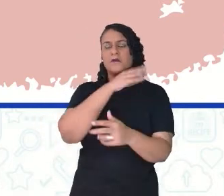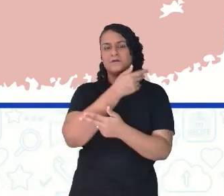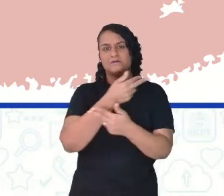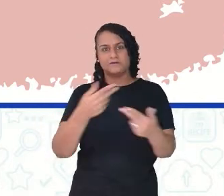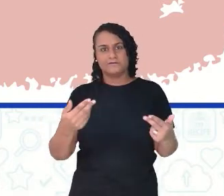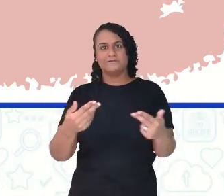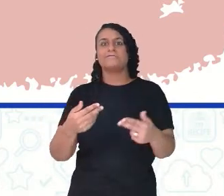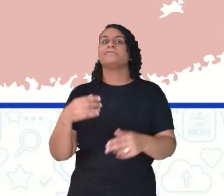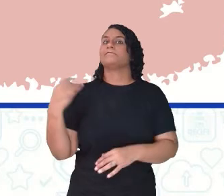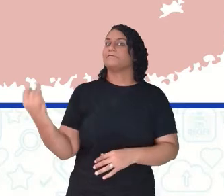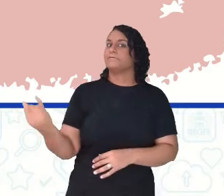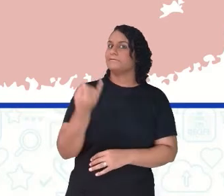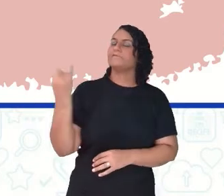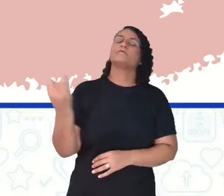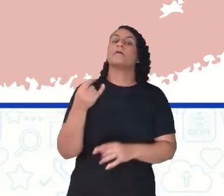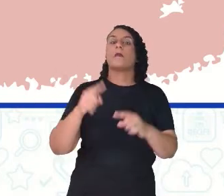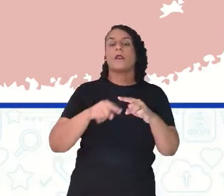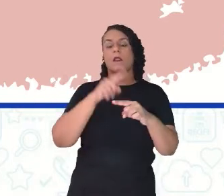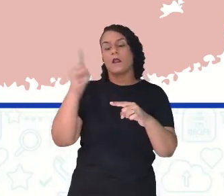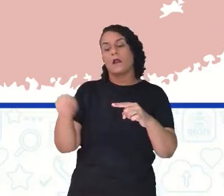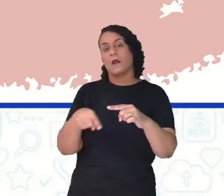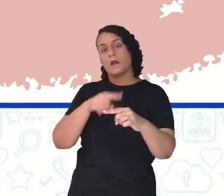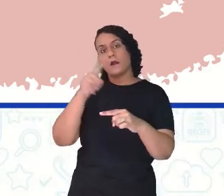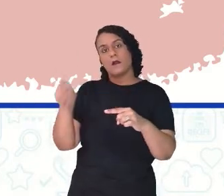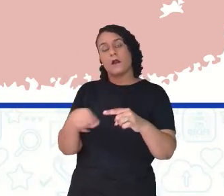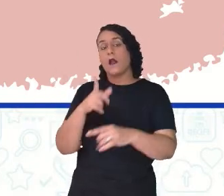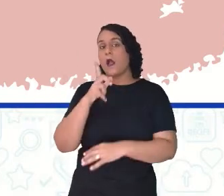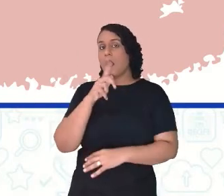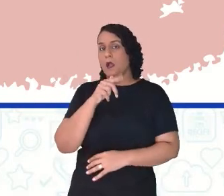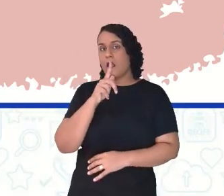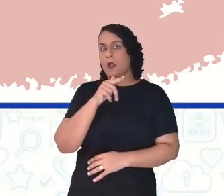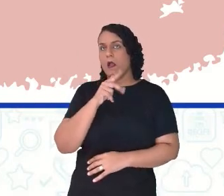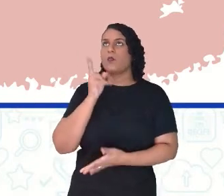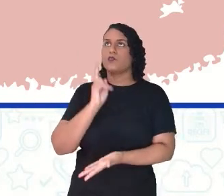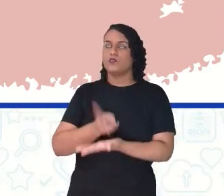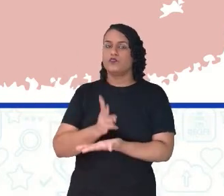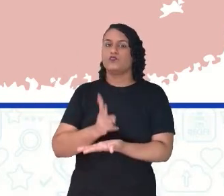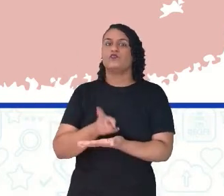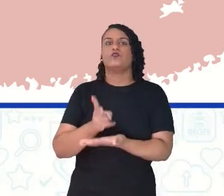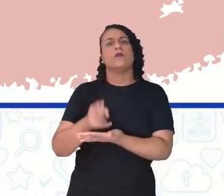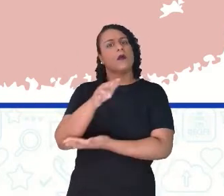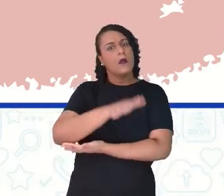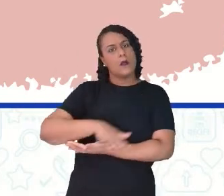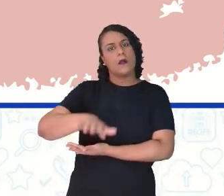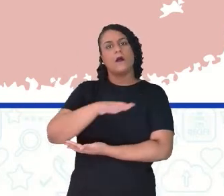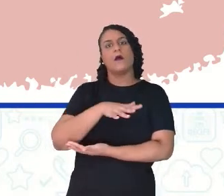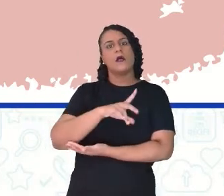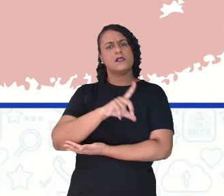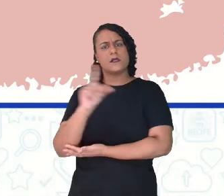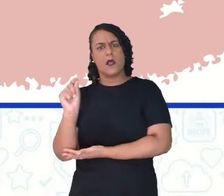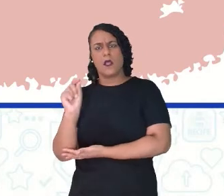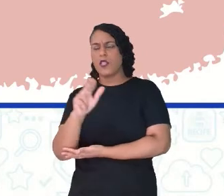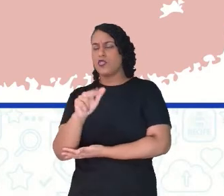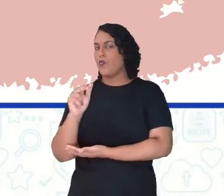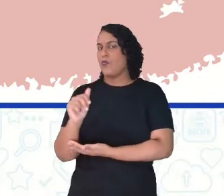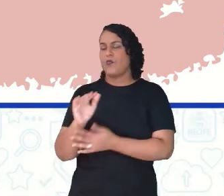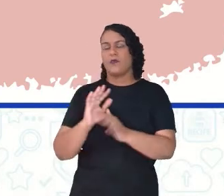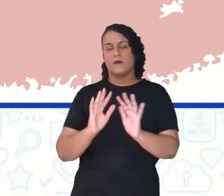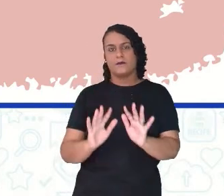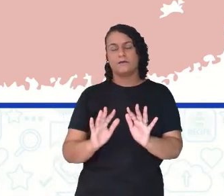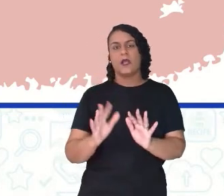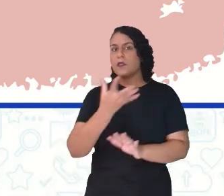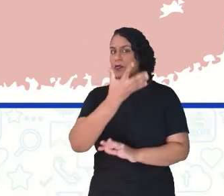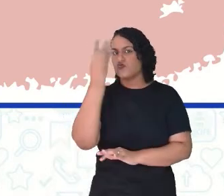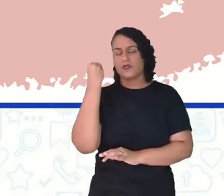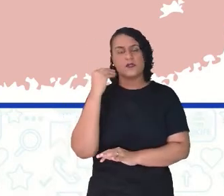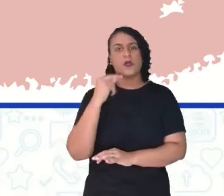de um importante ciclo que faz com que a água esteja constantemente no ambiente. Então, a gente não vai esquecer aqui,